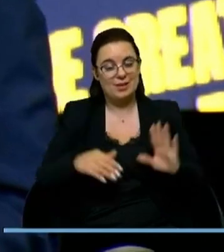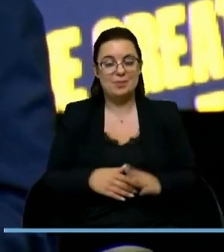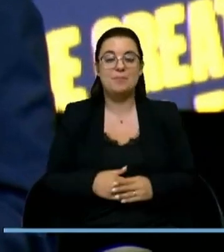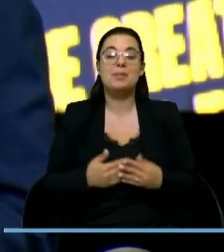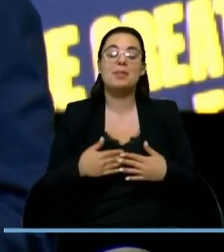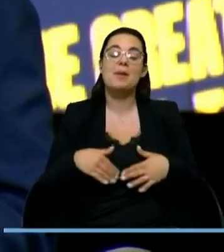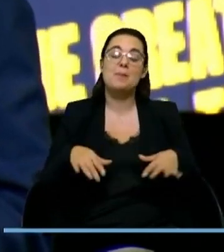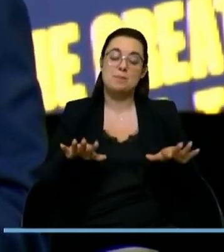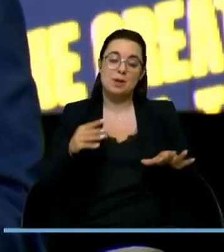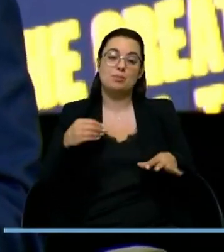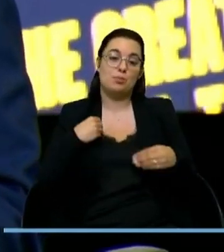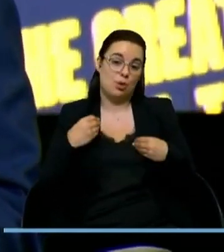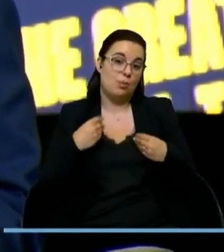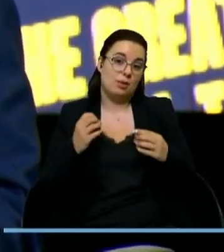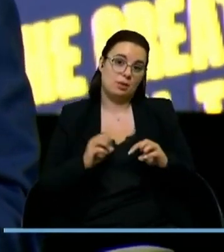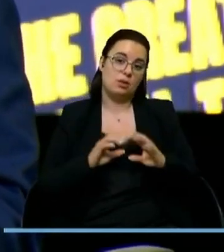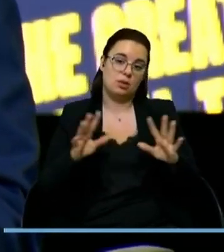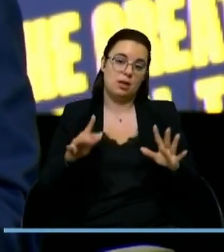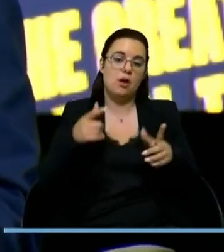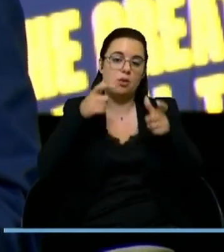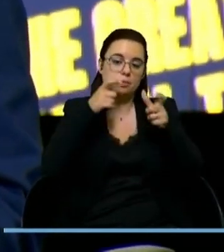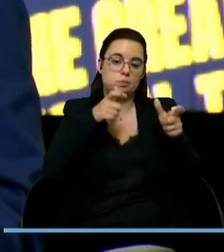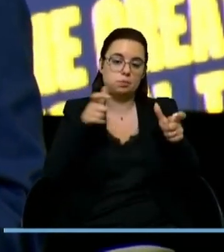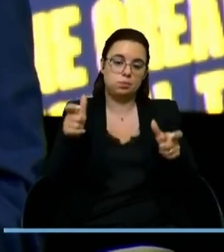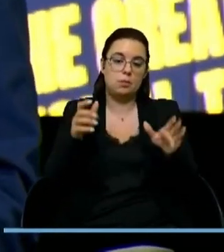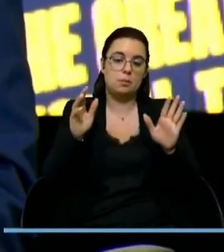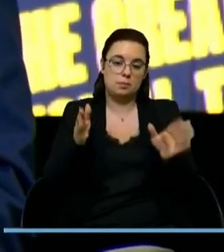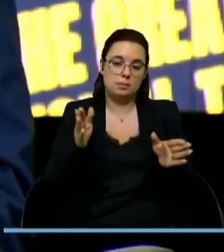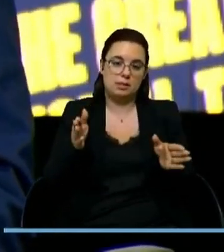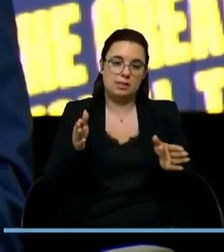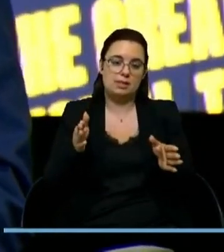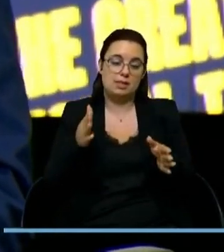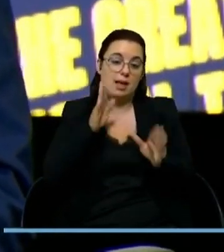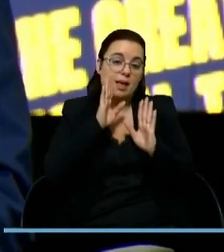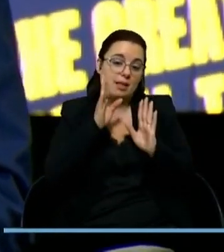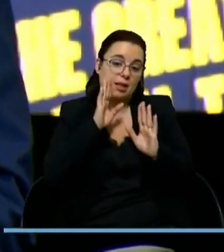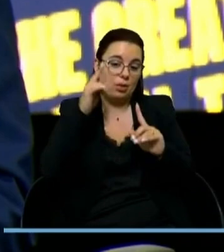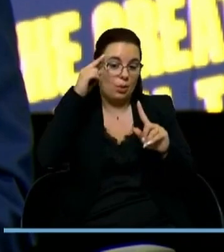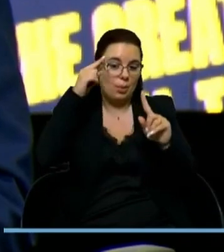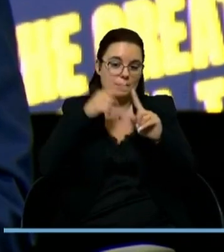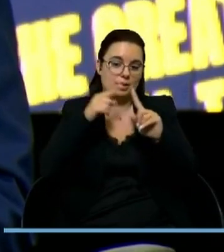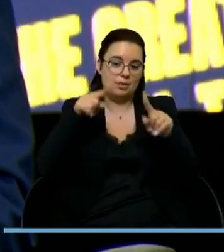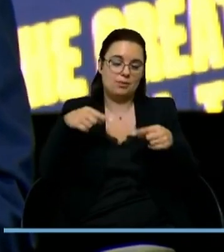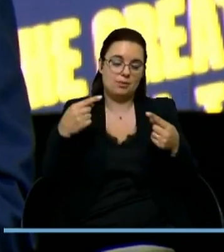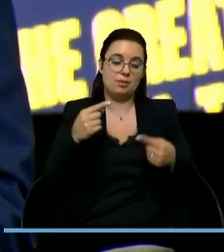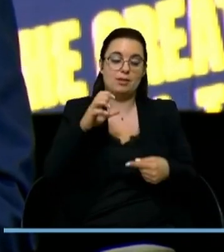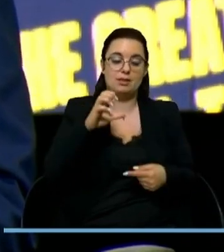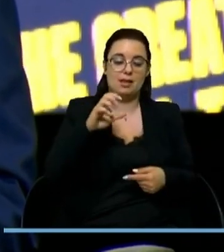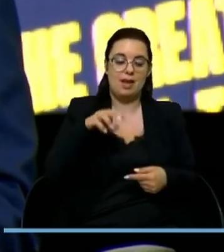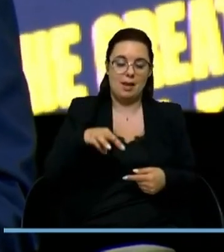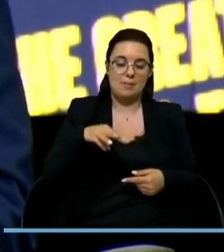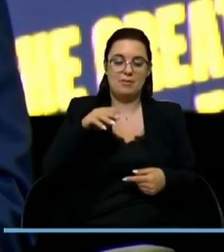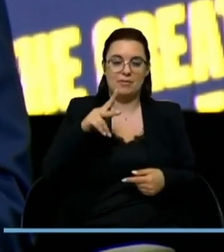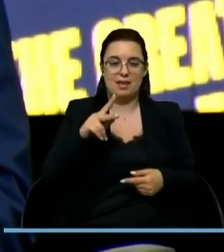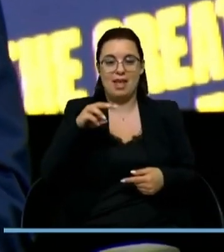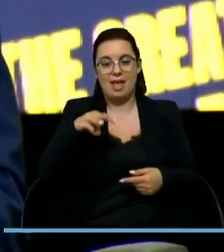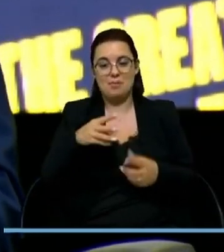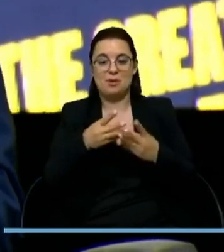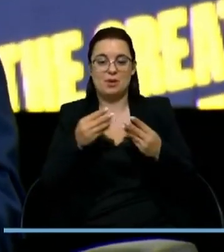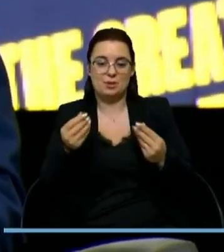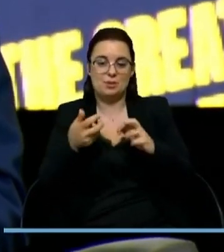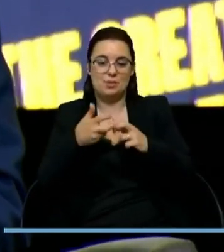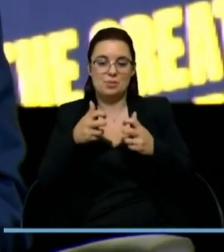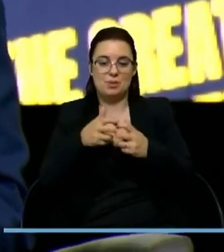maneira, também é uma preocupação claro e que obviamente, o fisco terá que estar atento para depois a CMVM não ter que ir resolver um